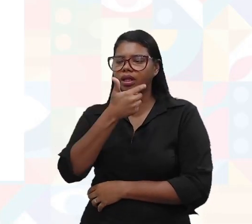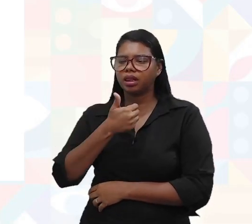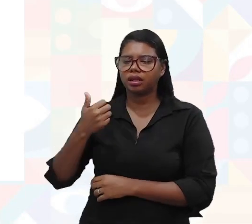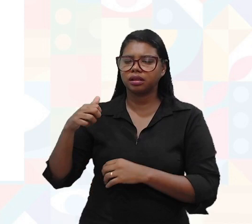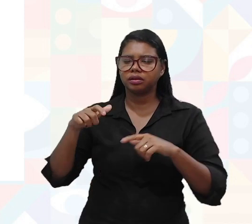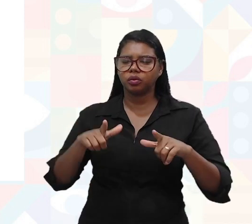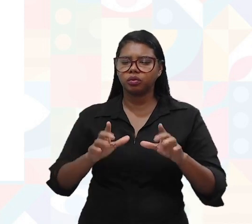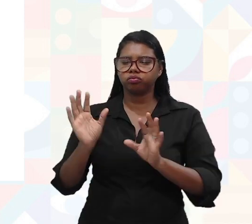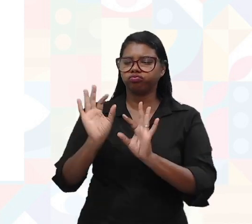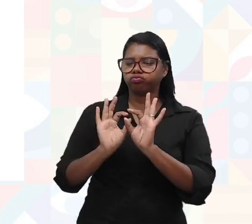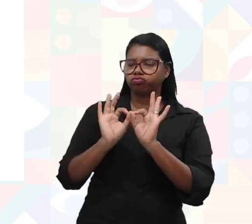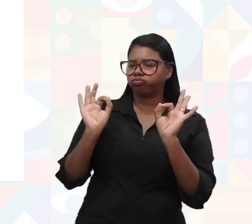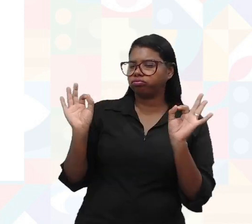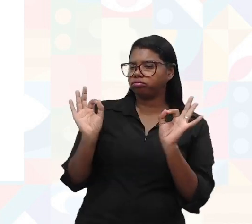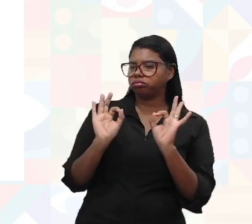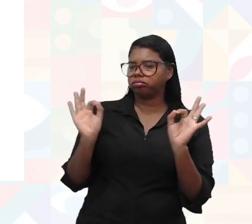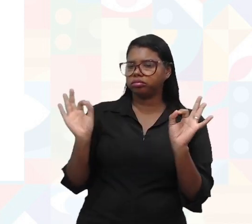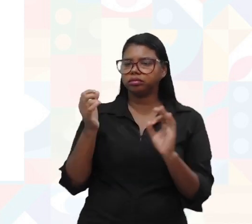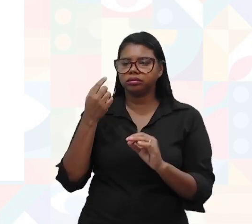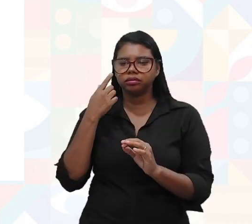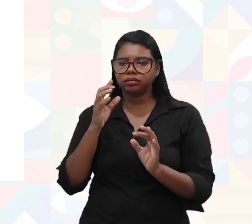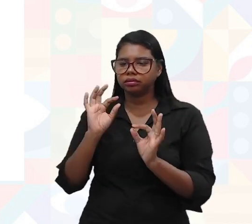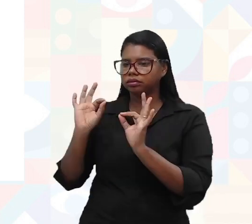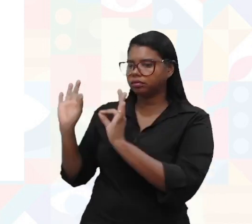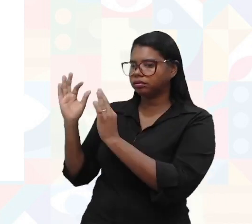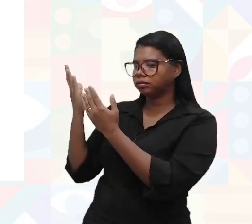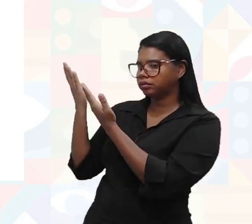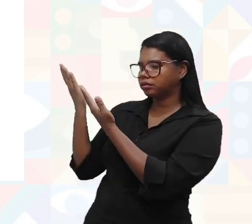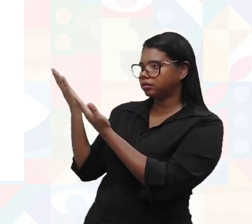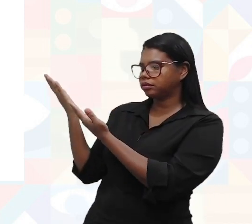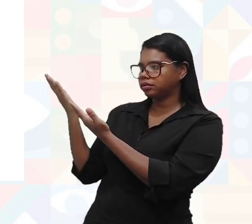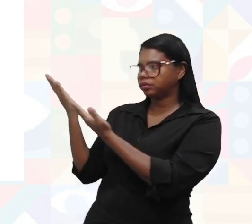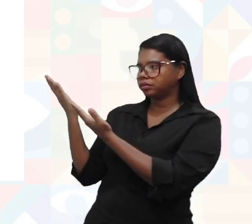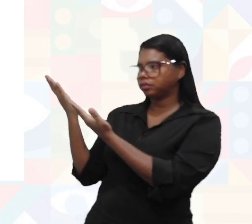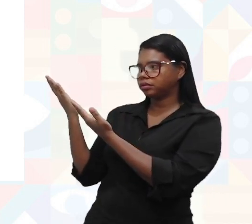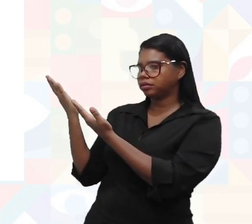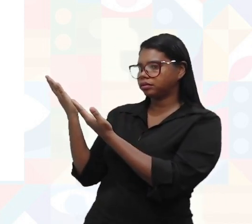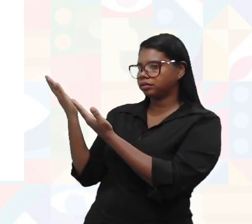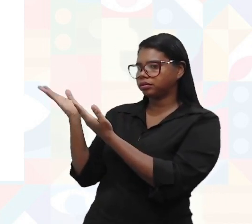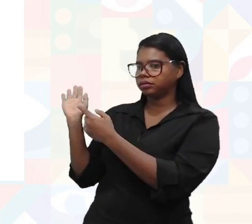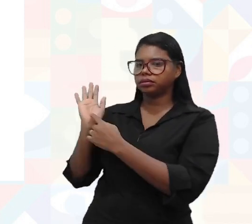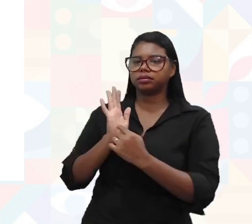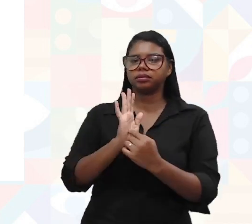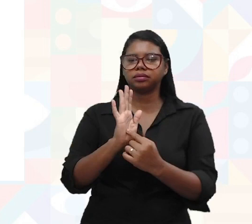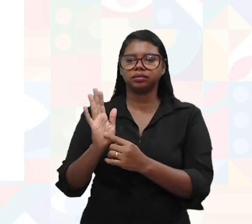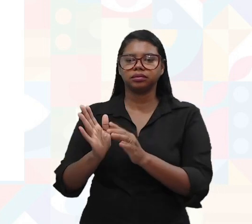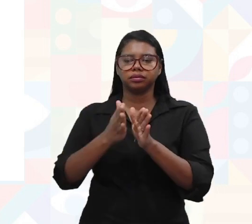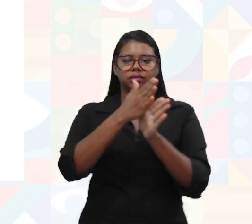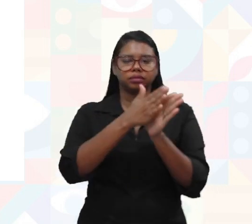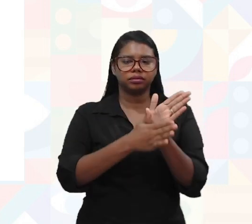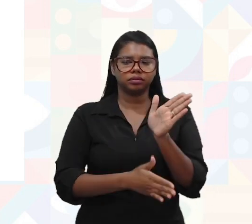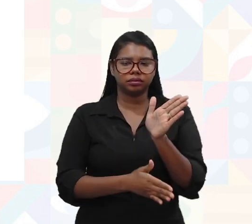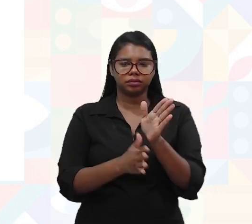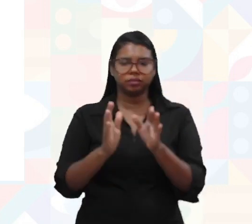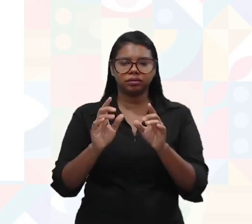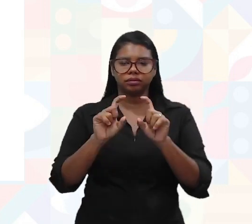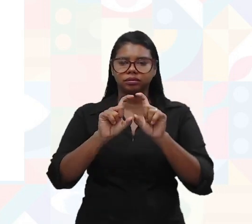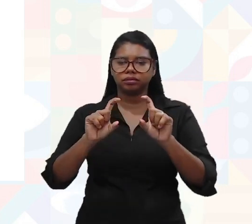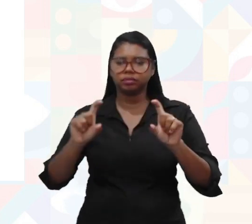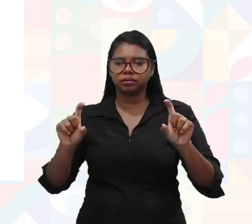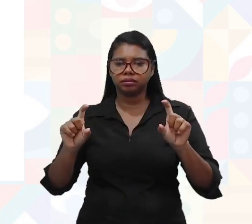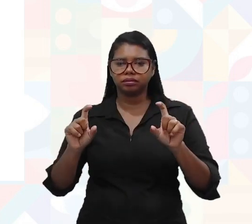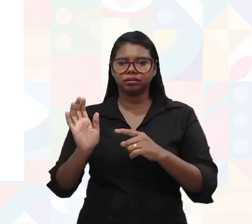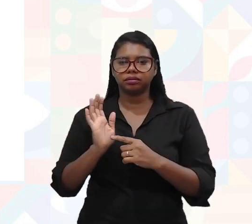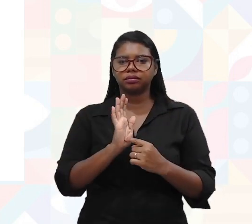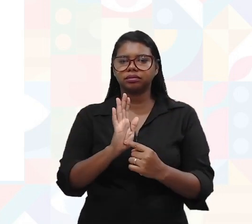Muito requintado, onde a gente vê, inclusive, algumas imagens nas paredes de